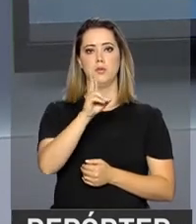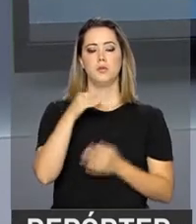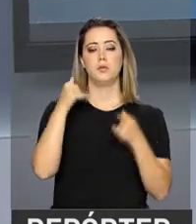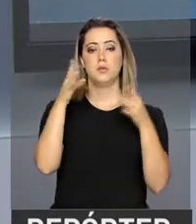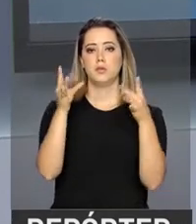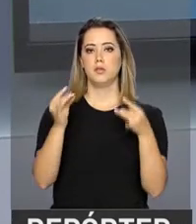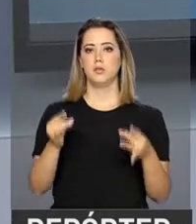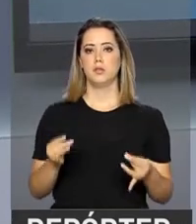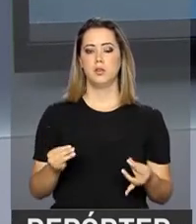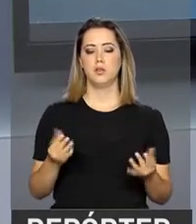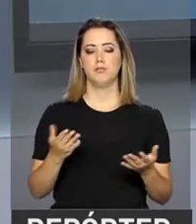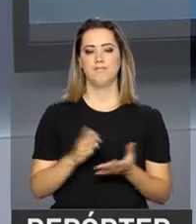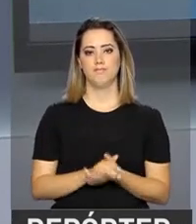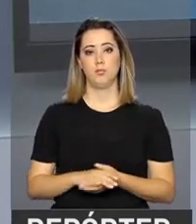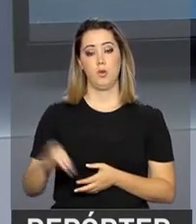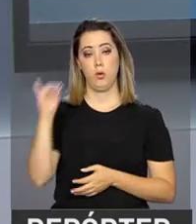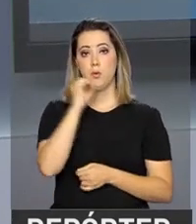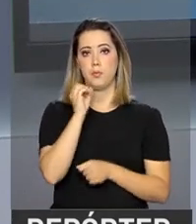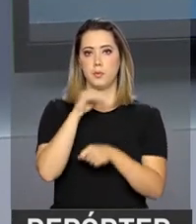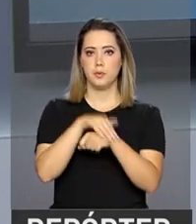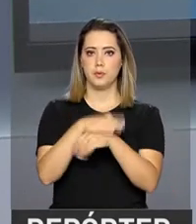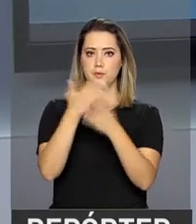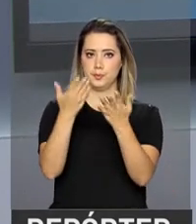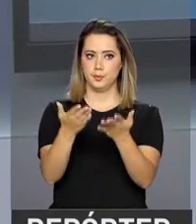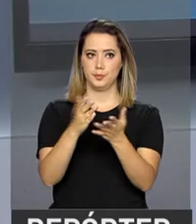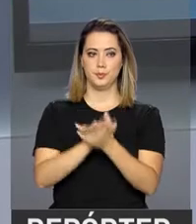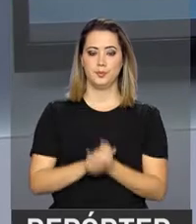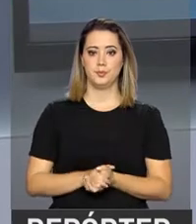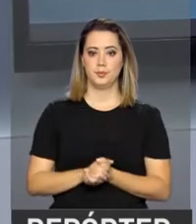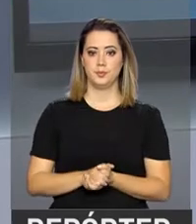as informações para a gente. Olá, Paulo, boa noite para você.